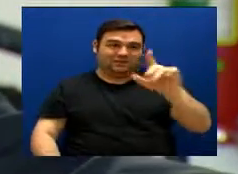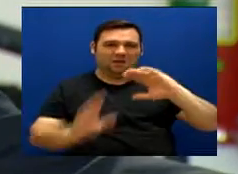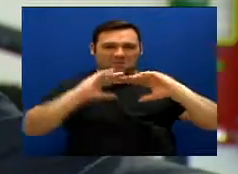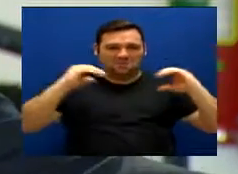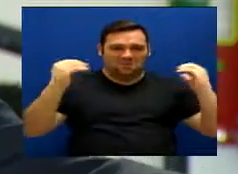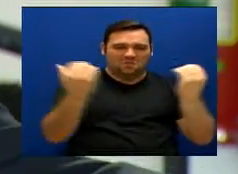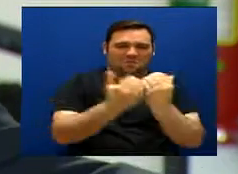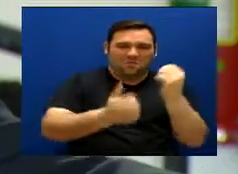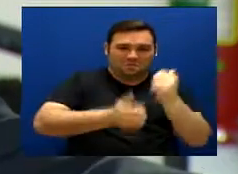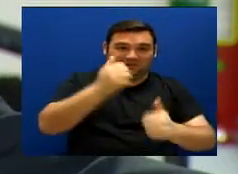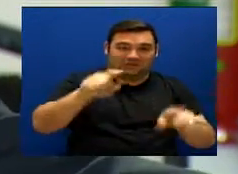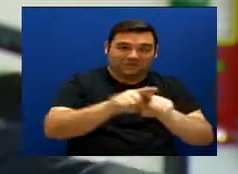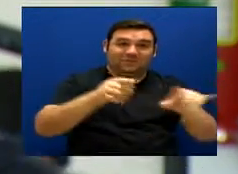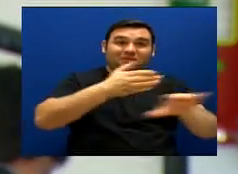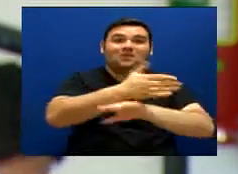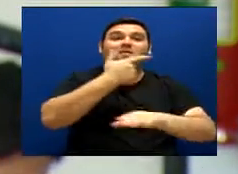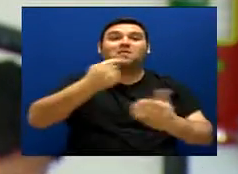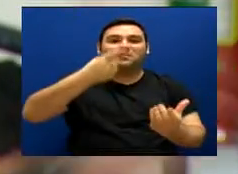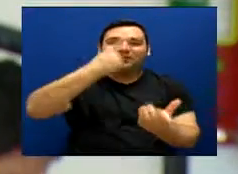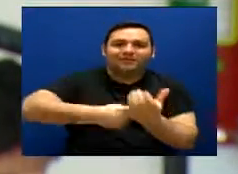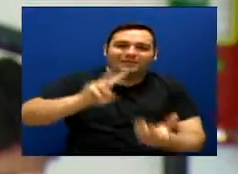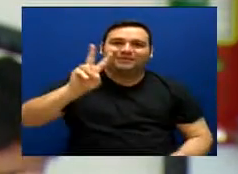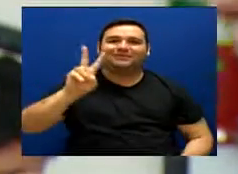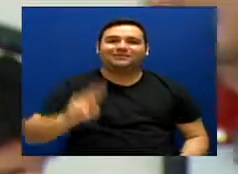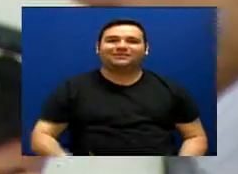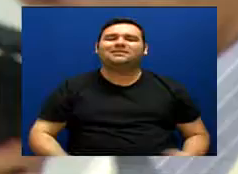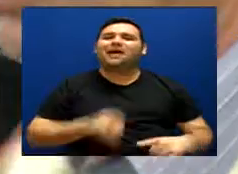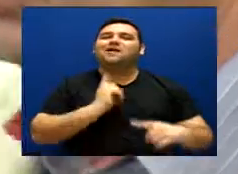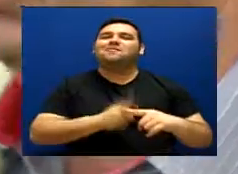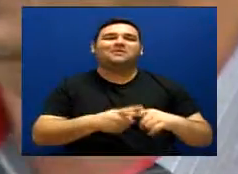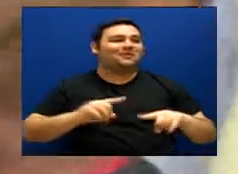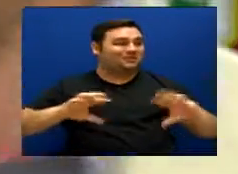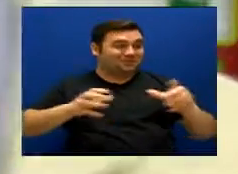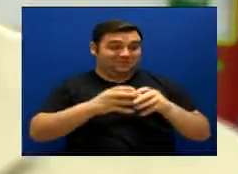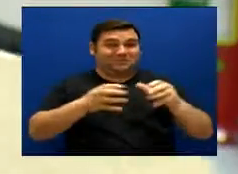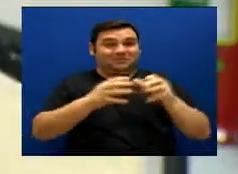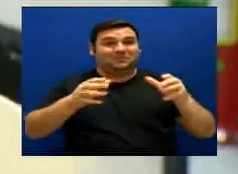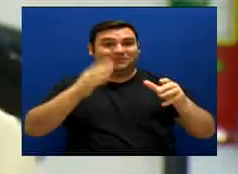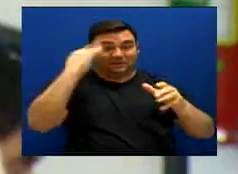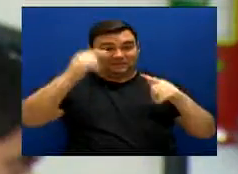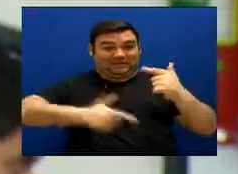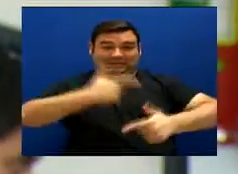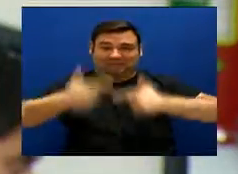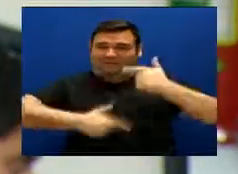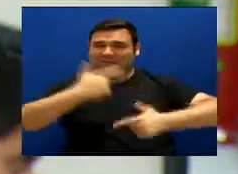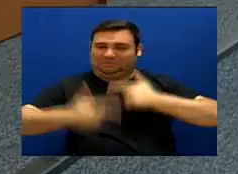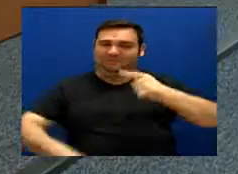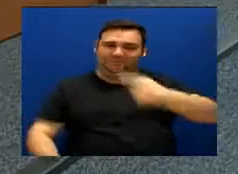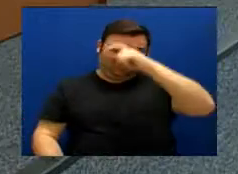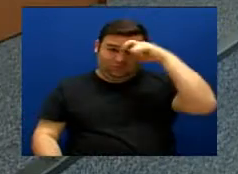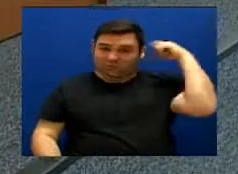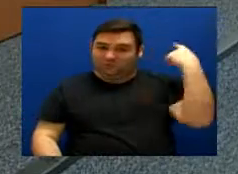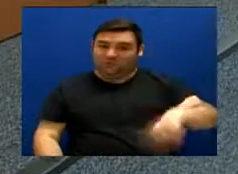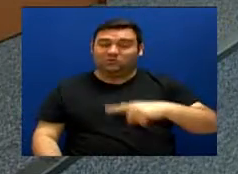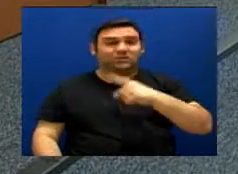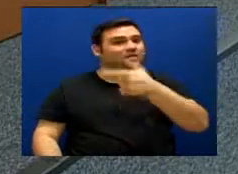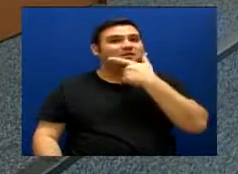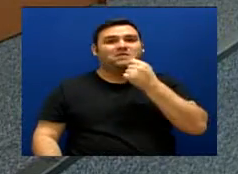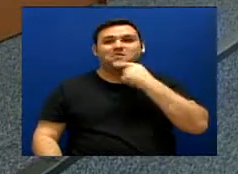lá participar, o Vitão do Cachorrão. Porque se a turma não sabe, o Vitão trabalha e trabalha muito. E ele não